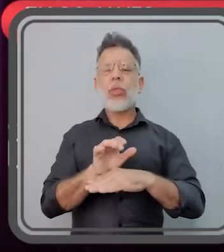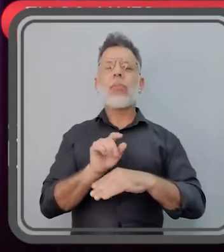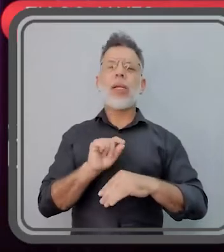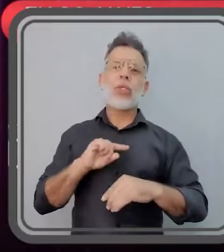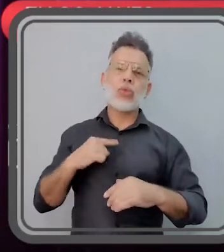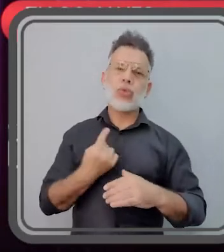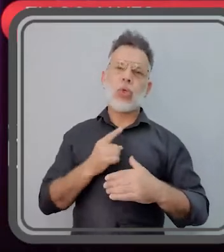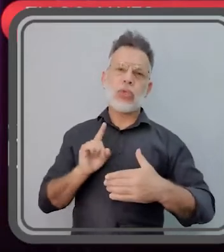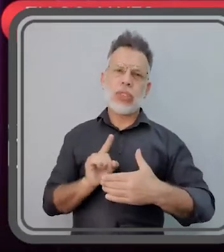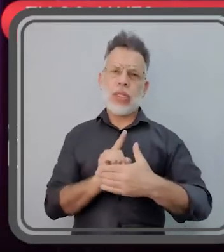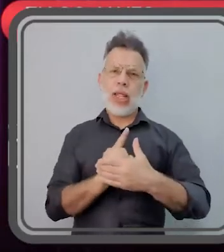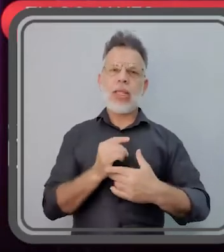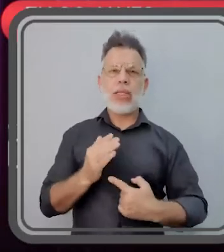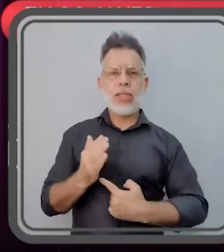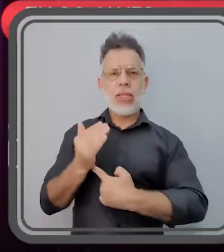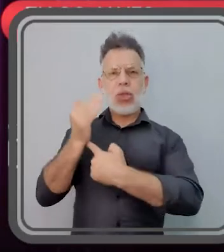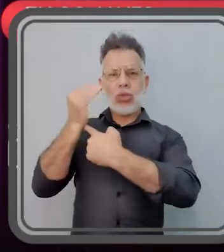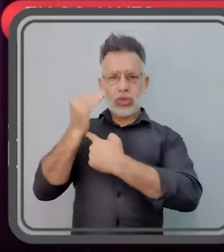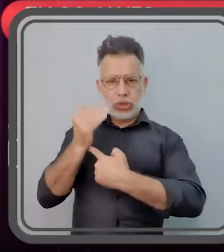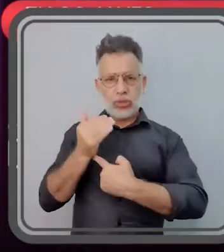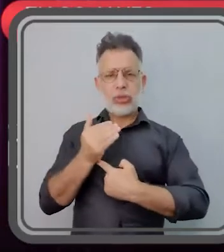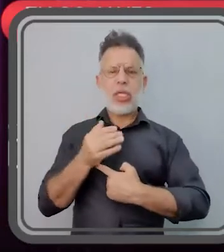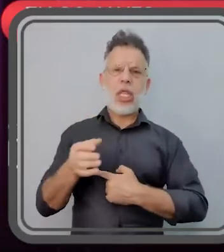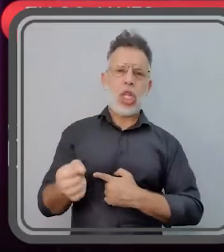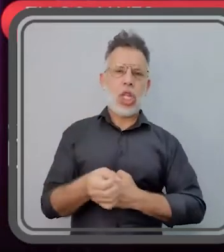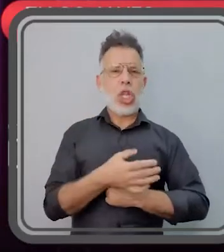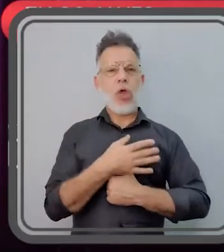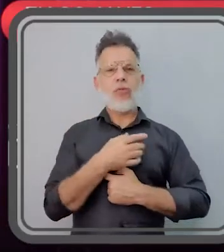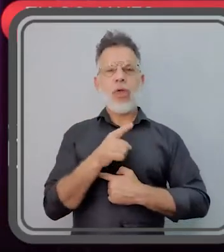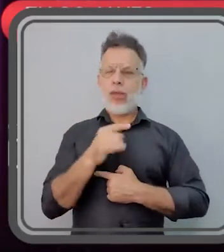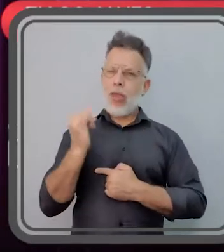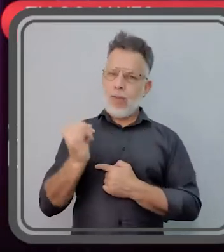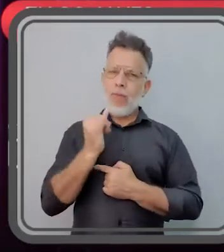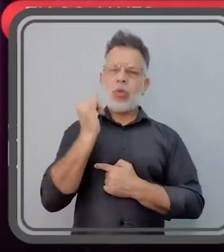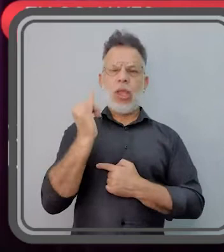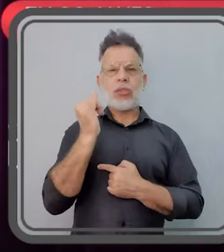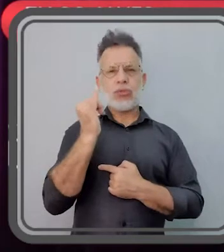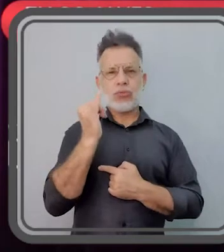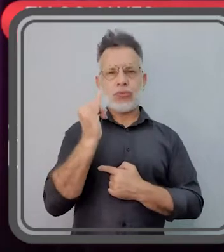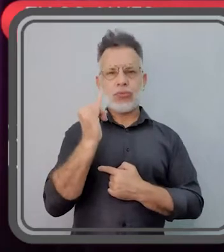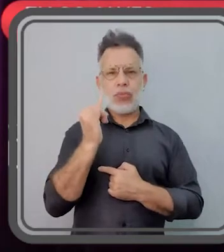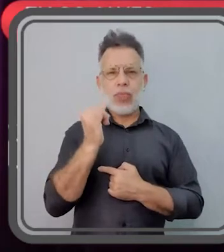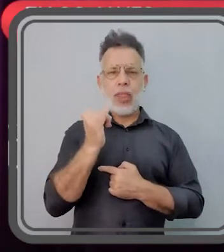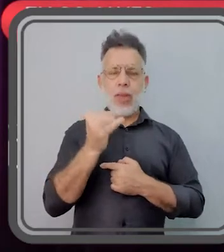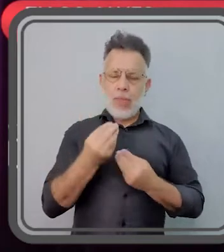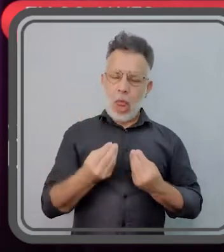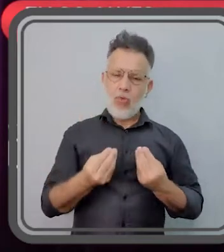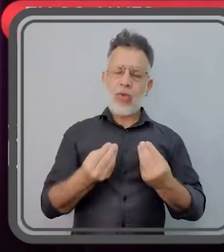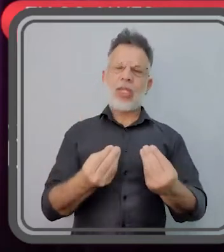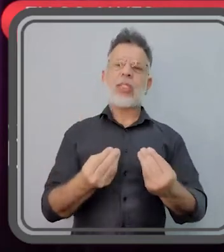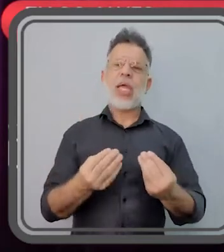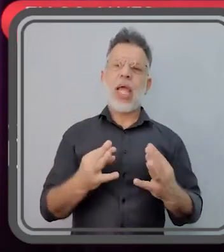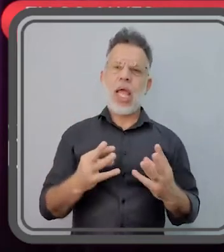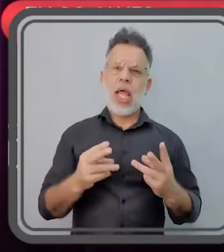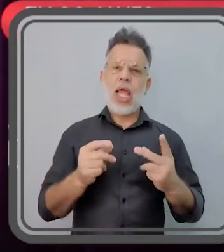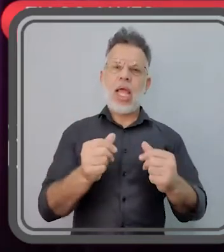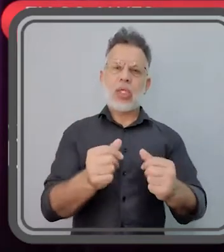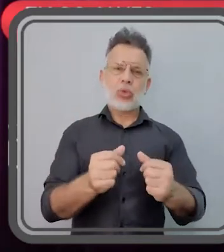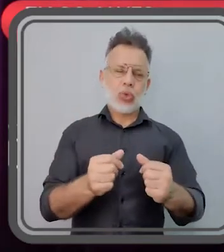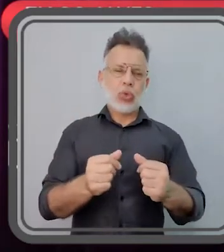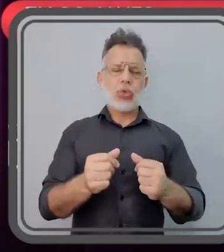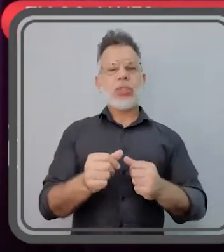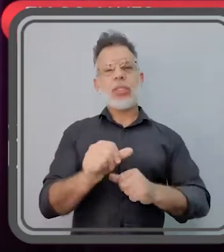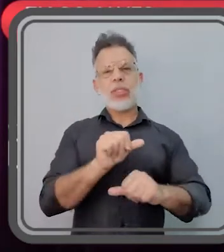clientes em tecnologia e tecnologia nova que é importante para oferecer em termos de